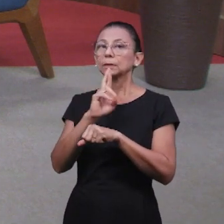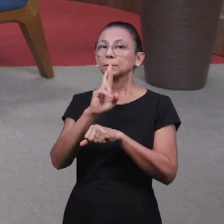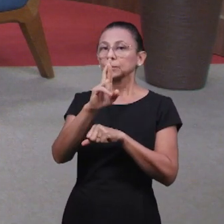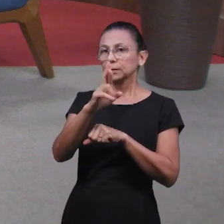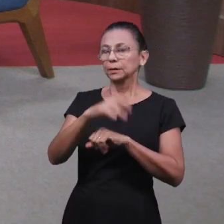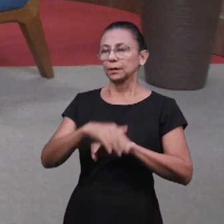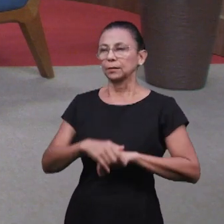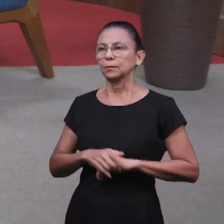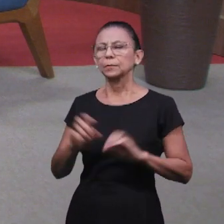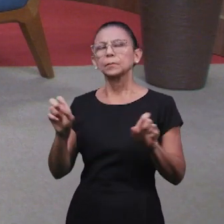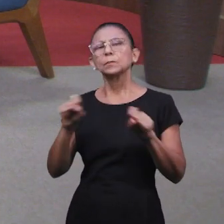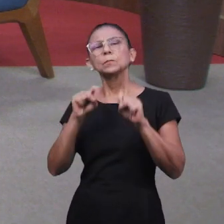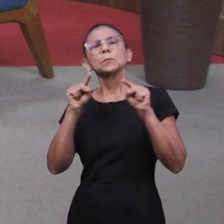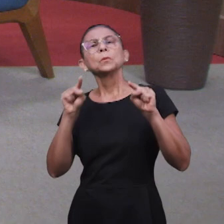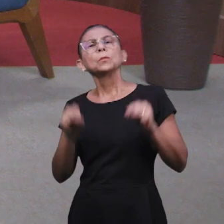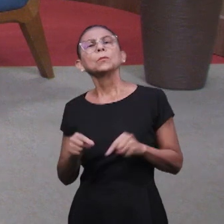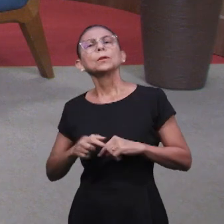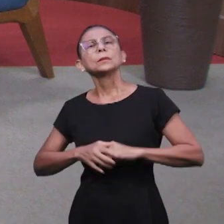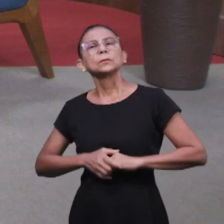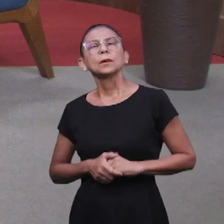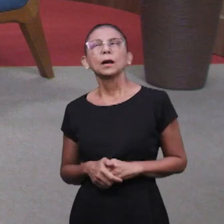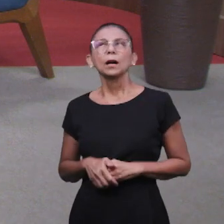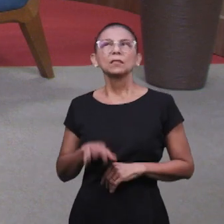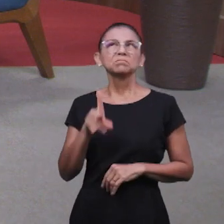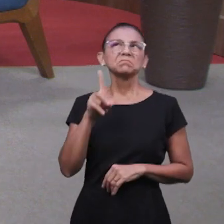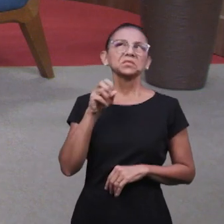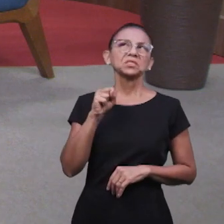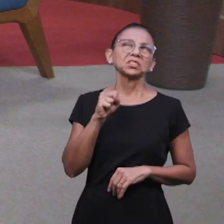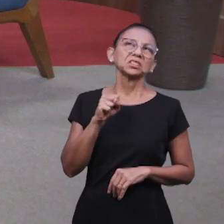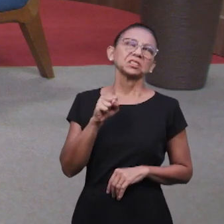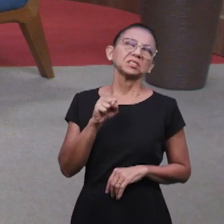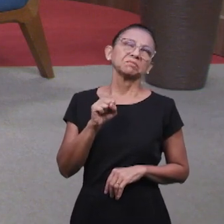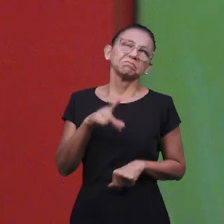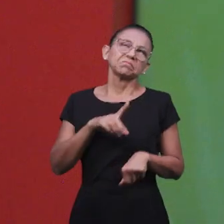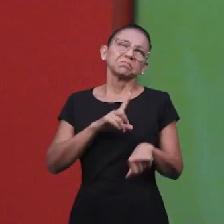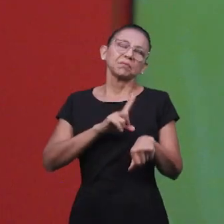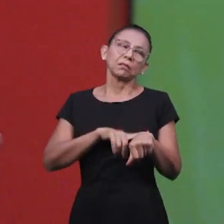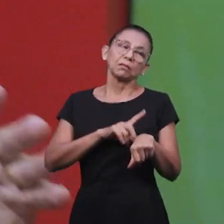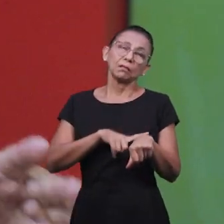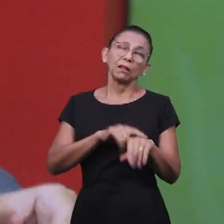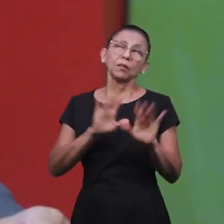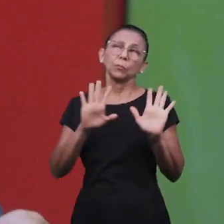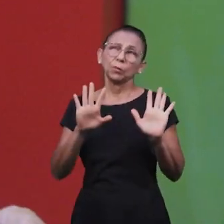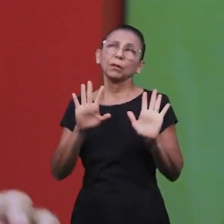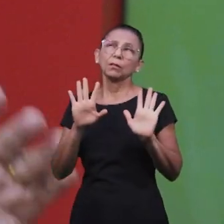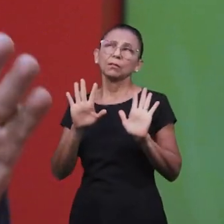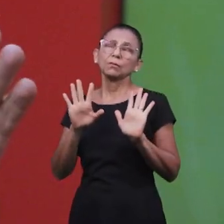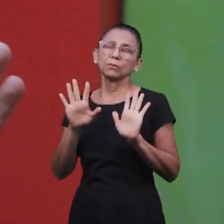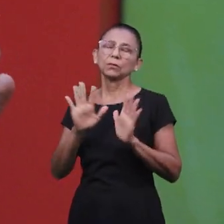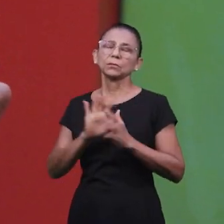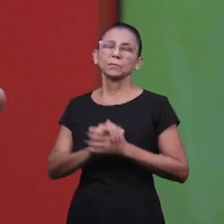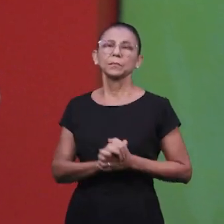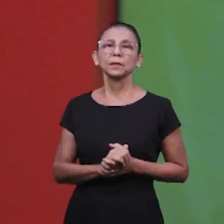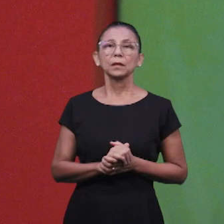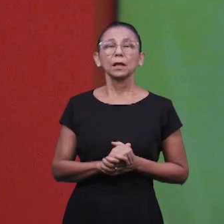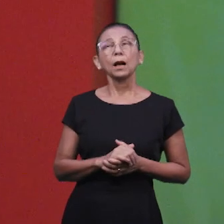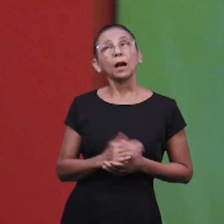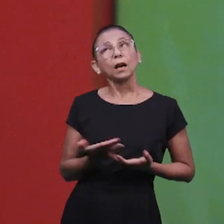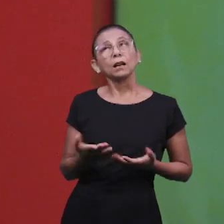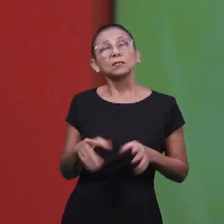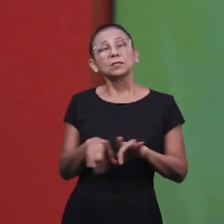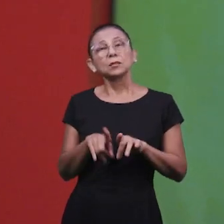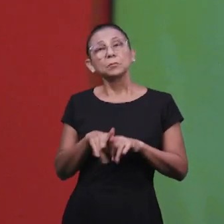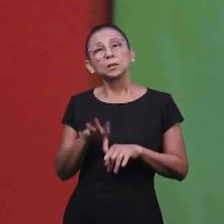eu tiver tempo, né? Não, quando tiver tudo bem. Não.